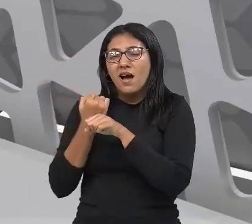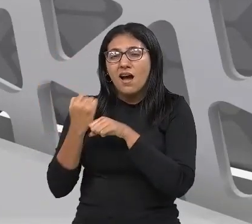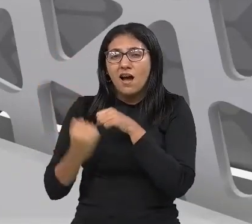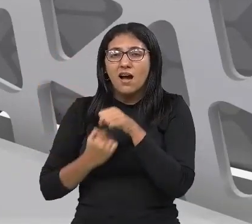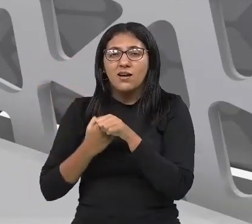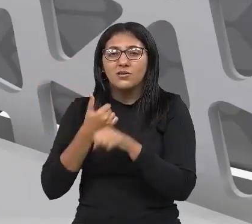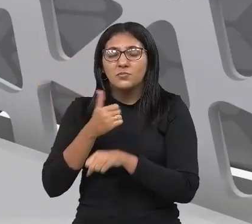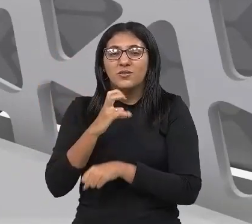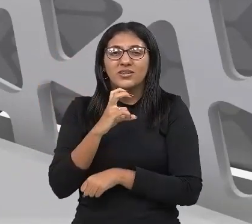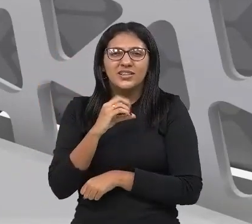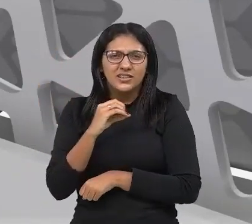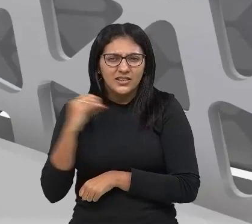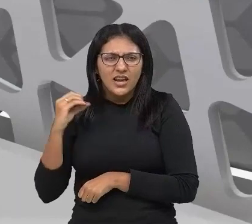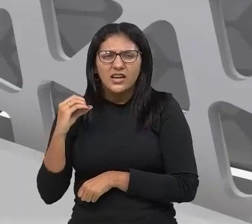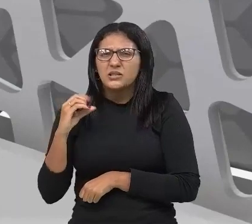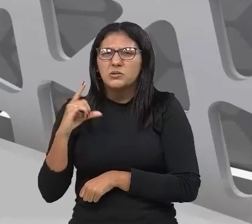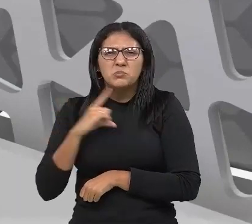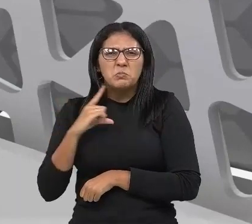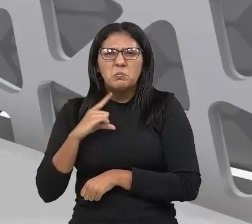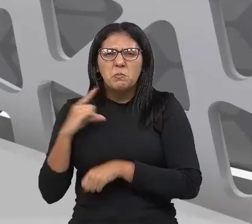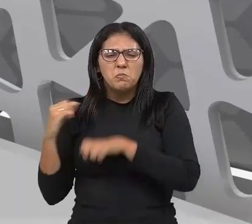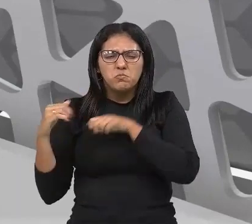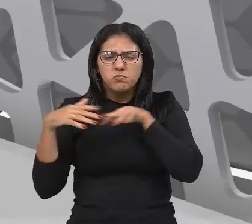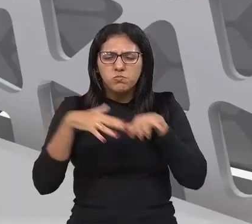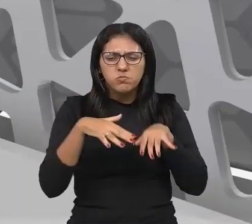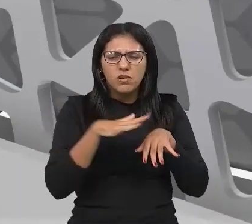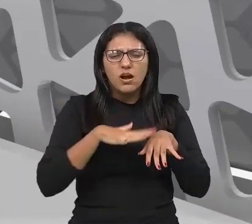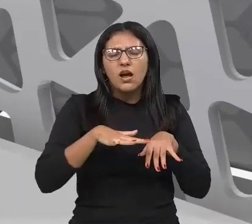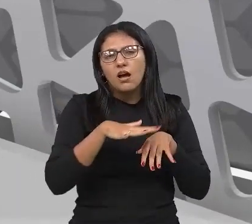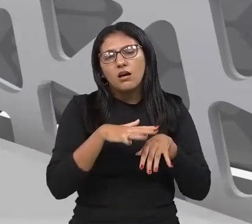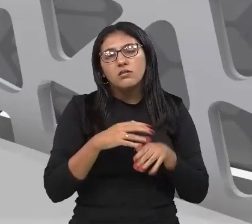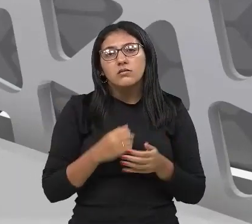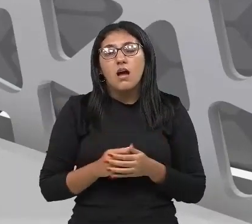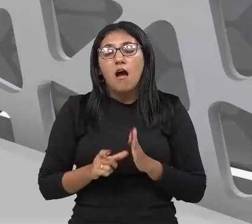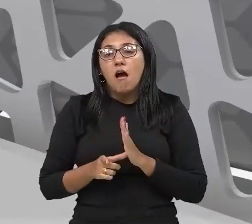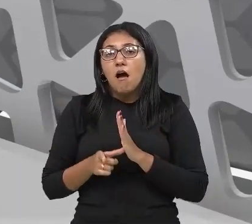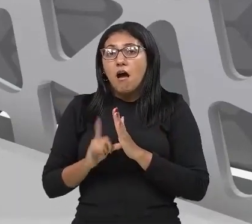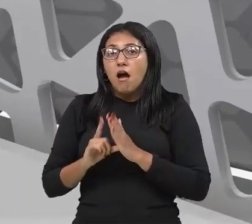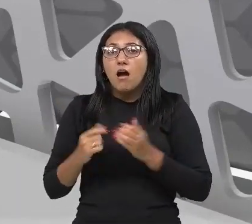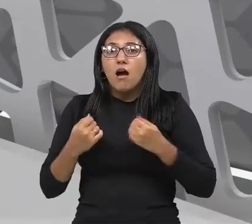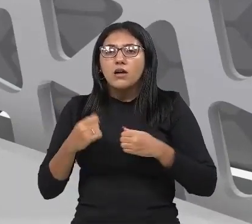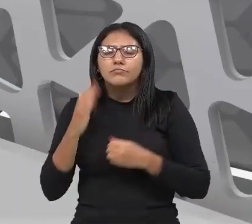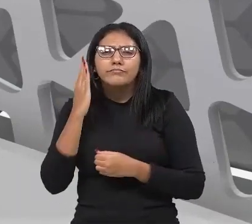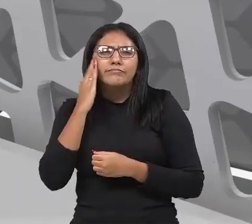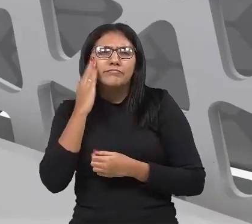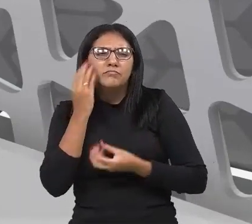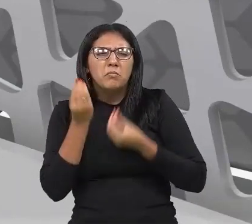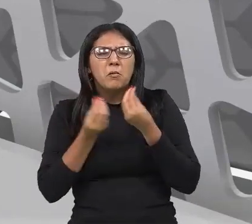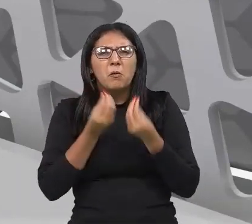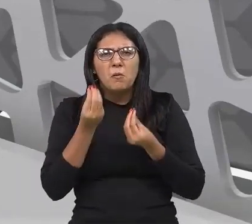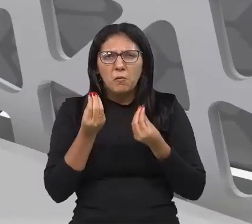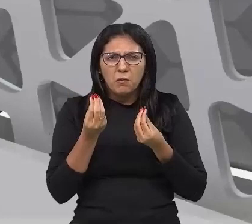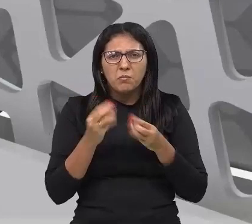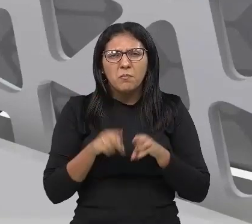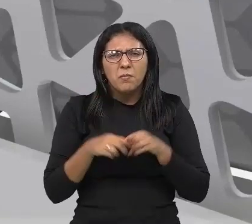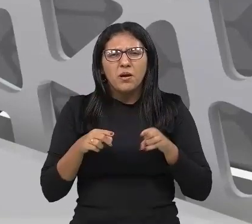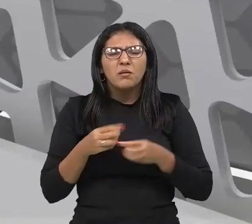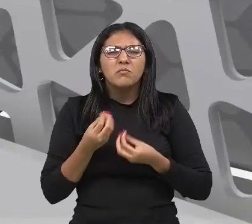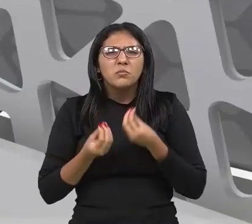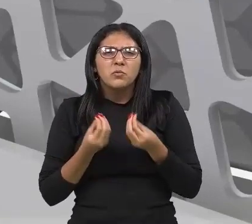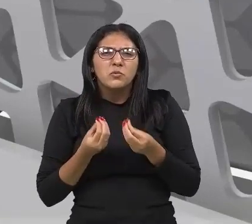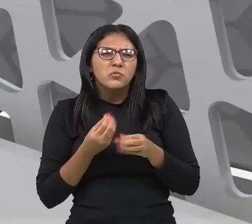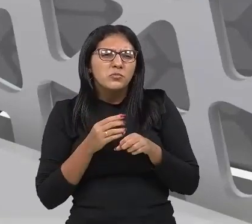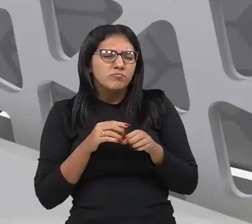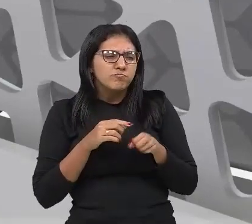chegaram e não se fixaram logo aqui, eles queriam saber realmente o que existia, porém, explorar